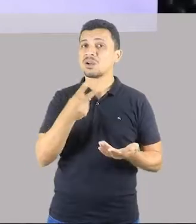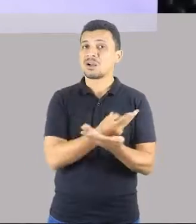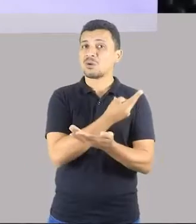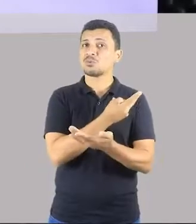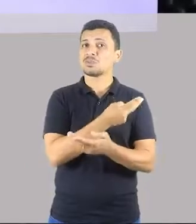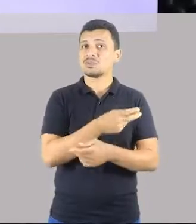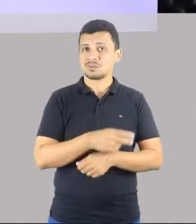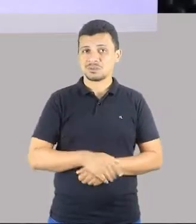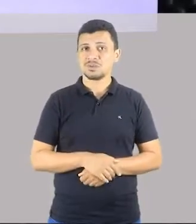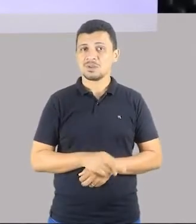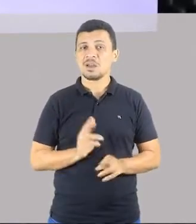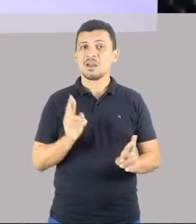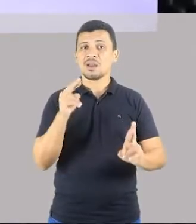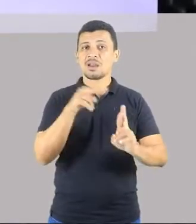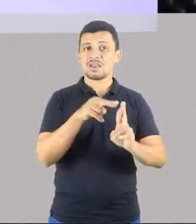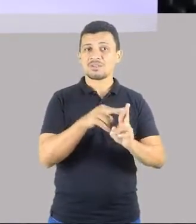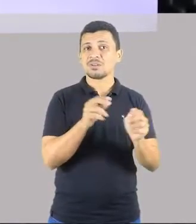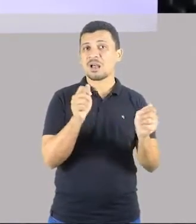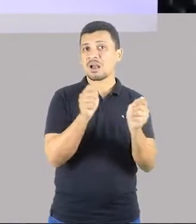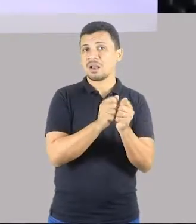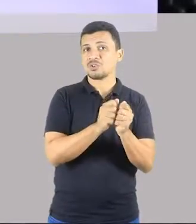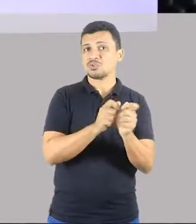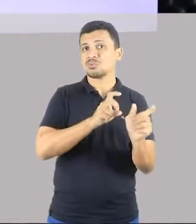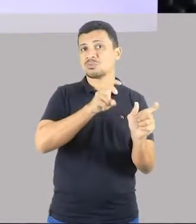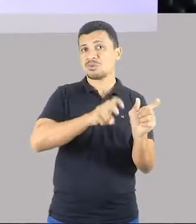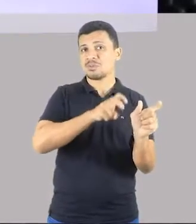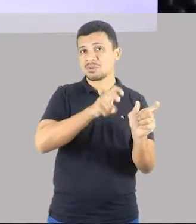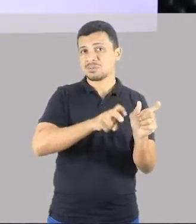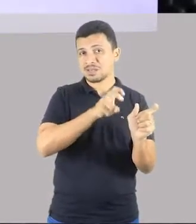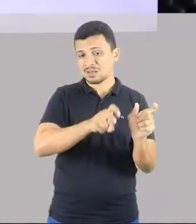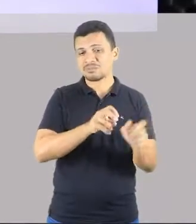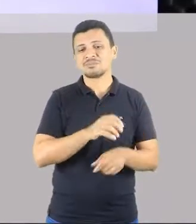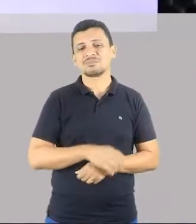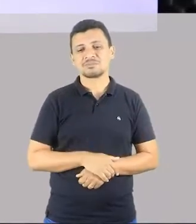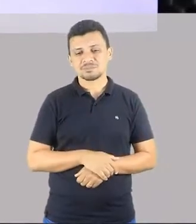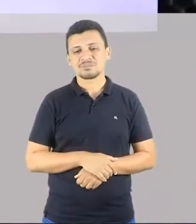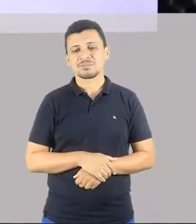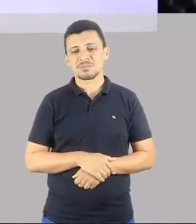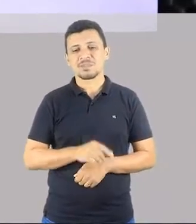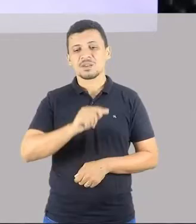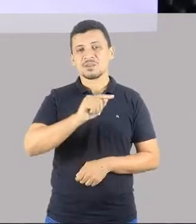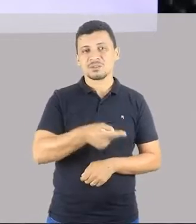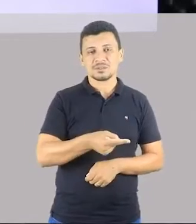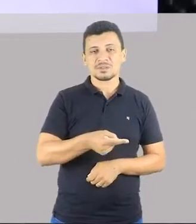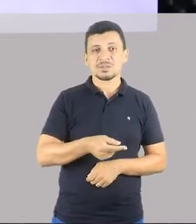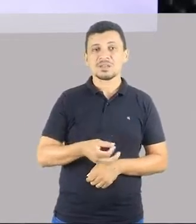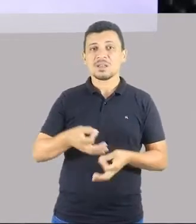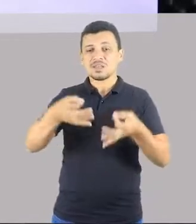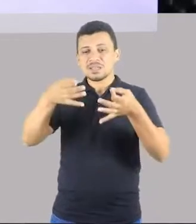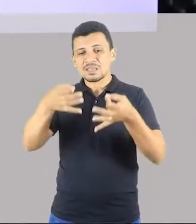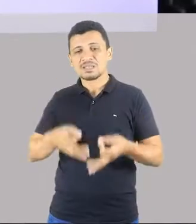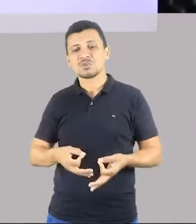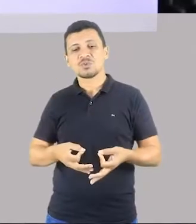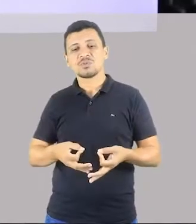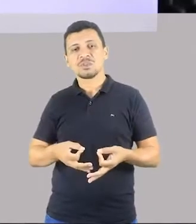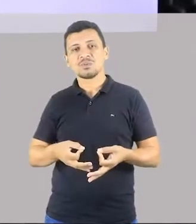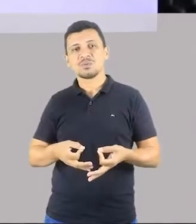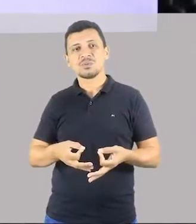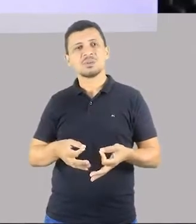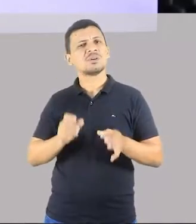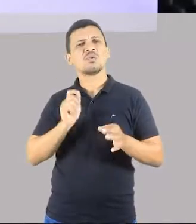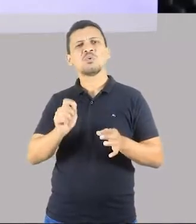Então, nessa referência aí, é uma adjunta adverbial anteposto. Pontuação correta. Resolveu o